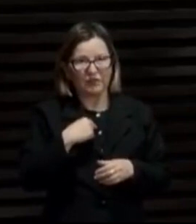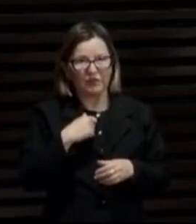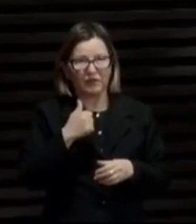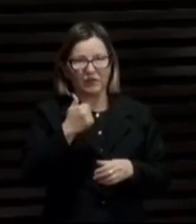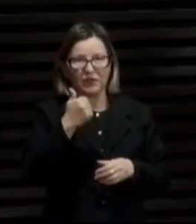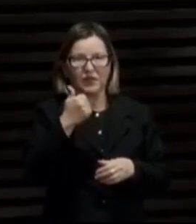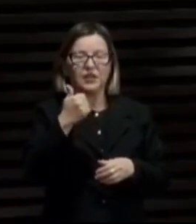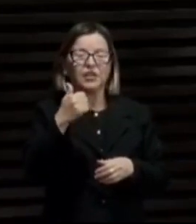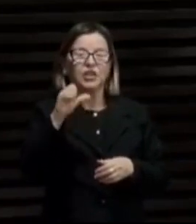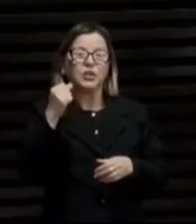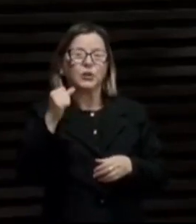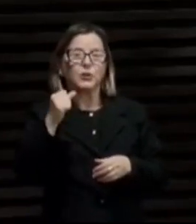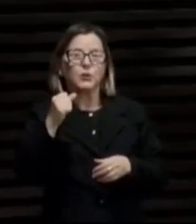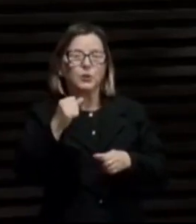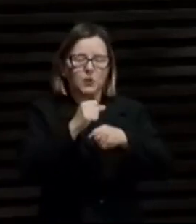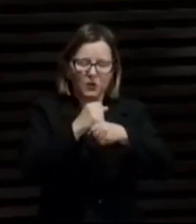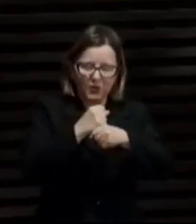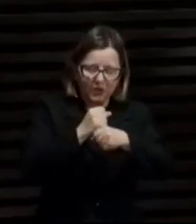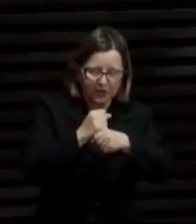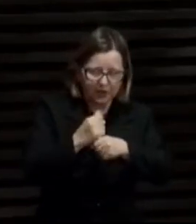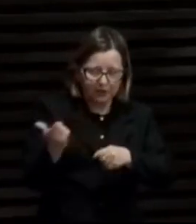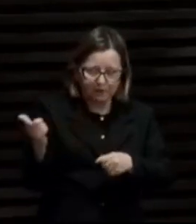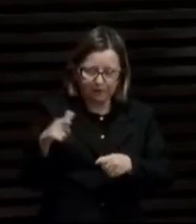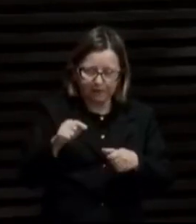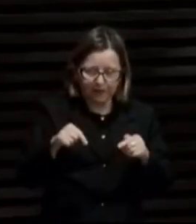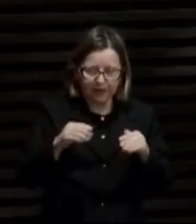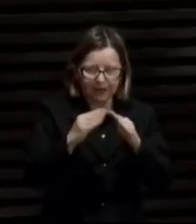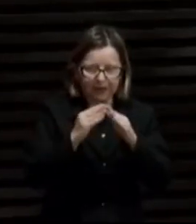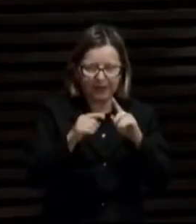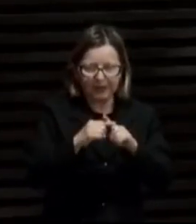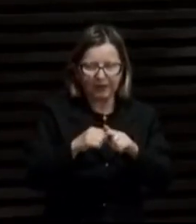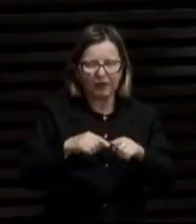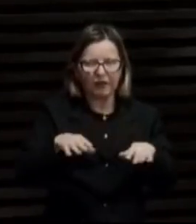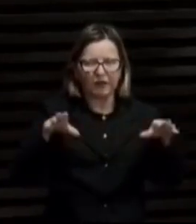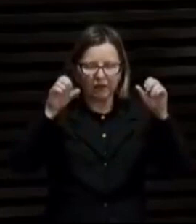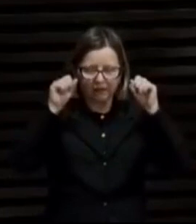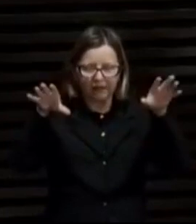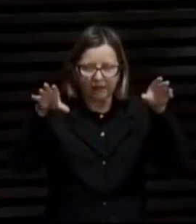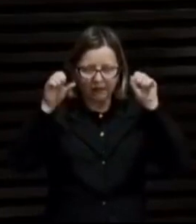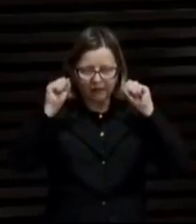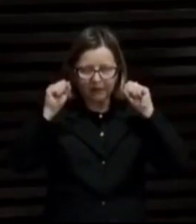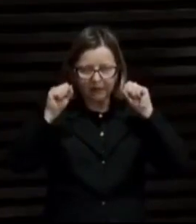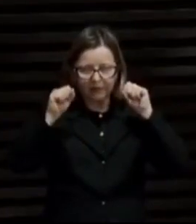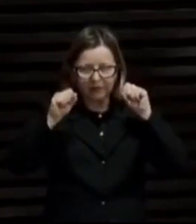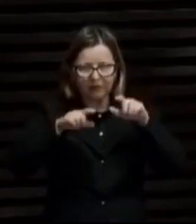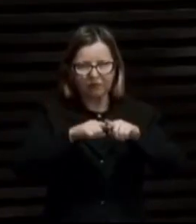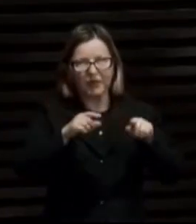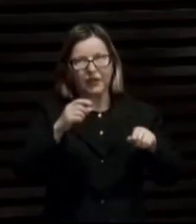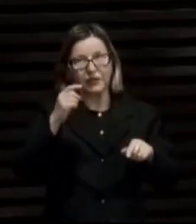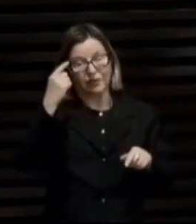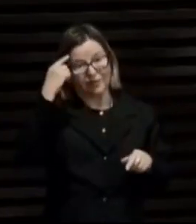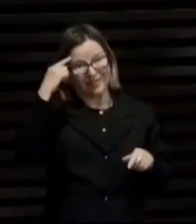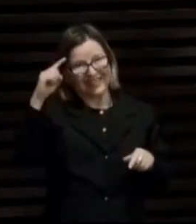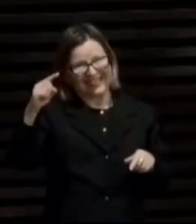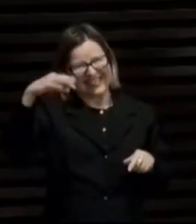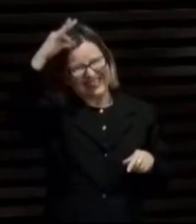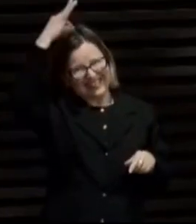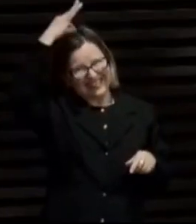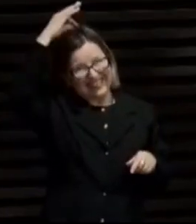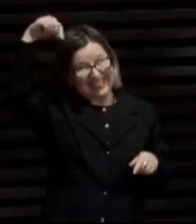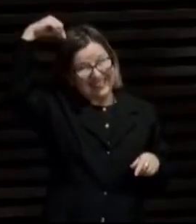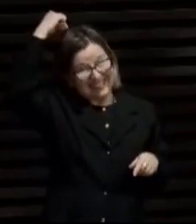igreja, ouvindo essa mensagem. Mas teve um dia que o Espírito mexeu e buscou